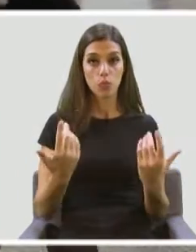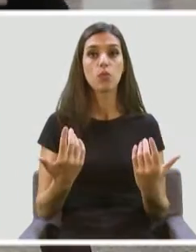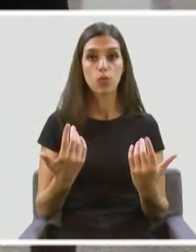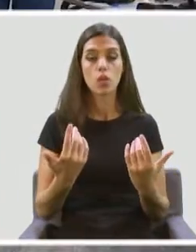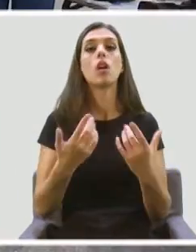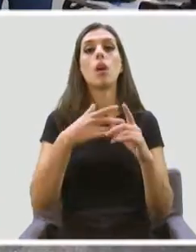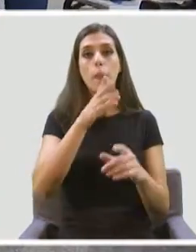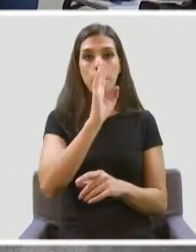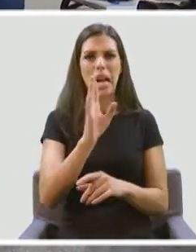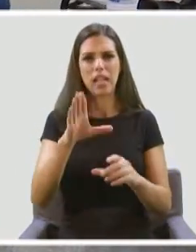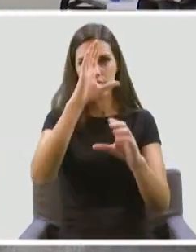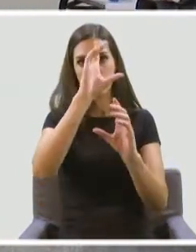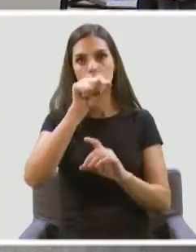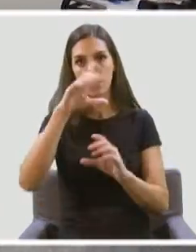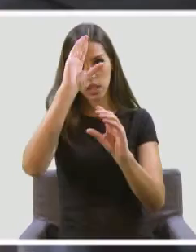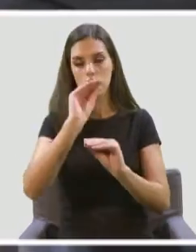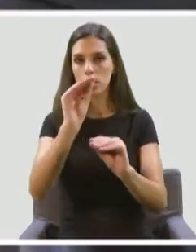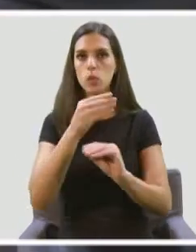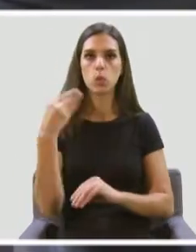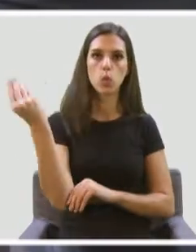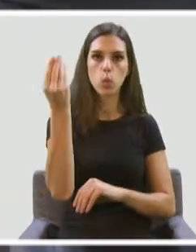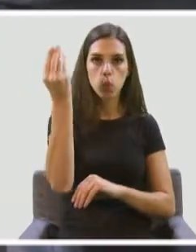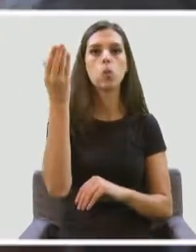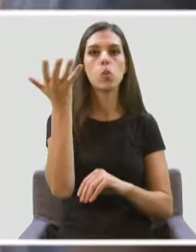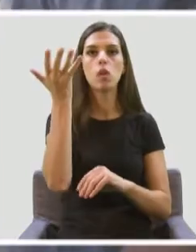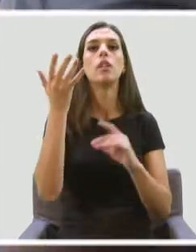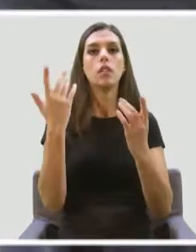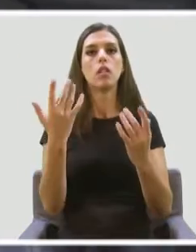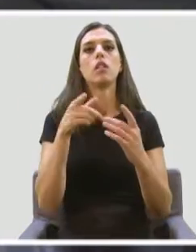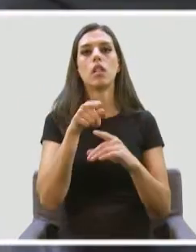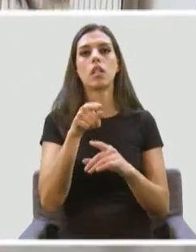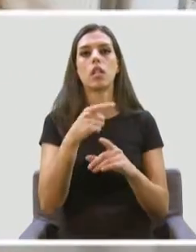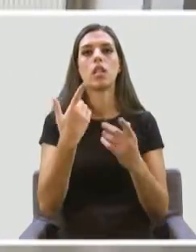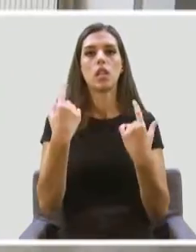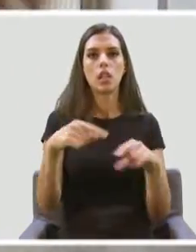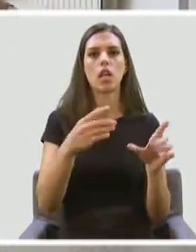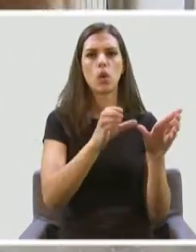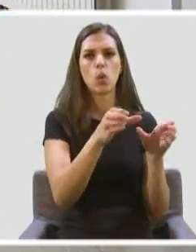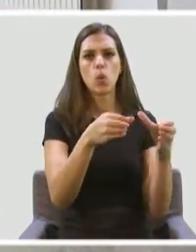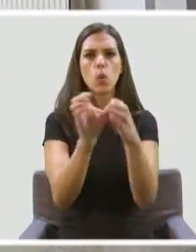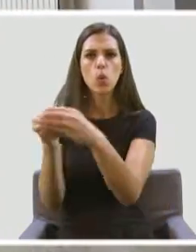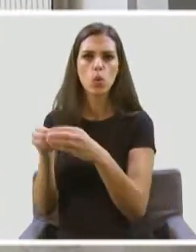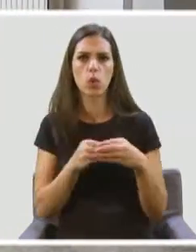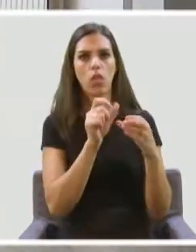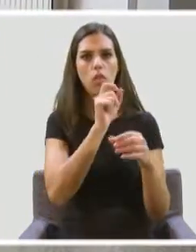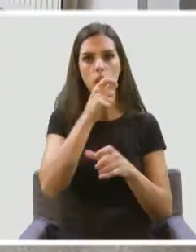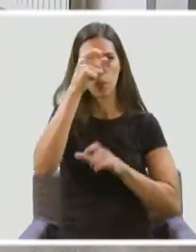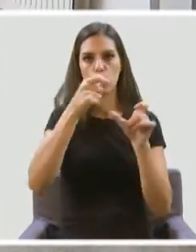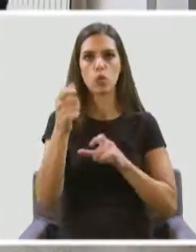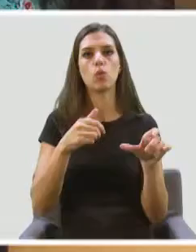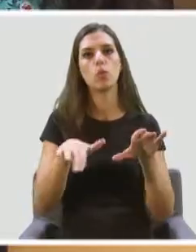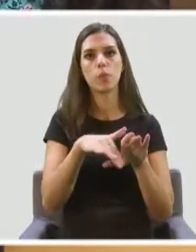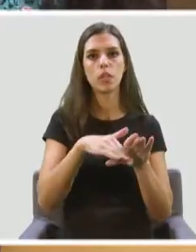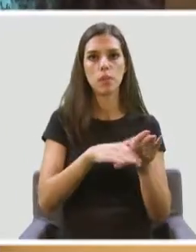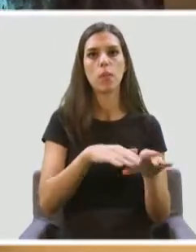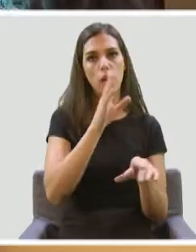Aliada à componente prática e ao ensino de excelência, a ESCS disponibiliza um conjunto variado de núcleos nos quais os alunos podem pôr